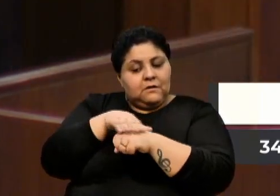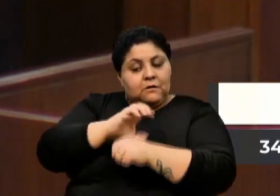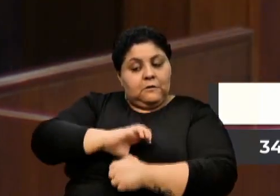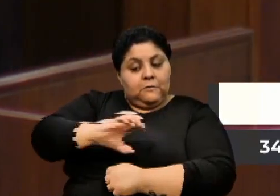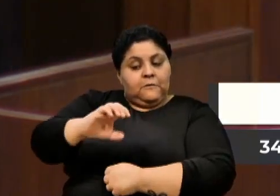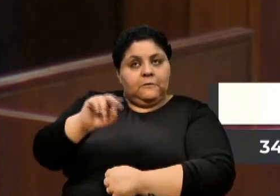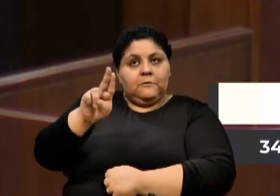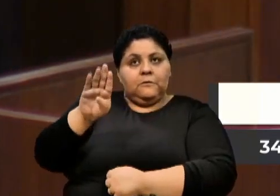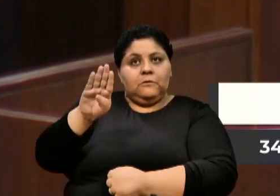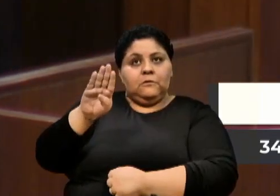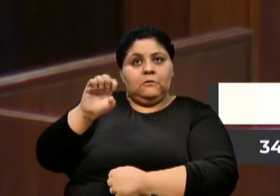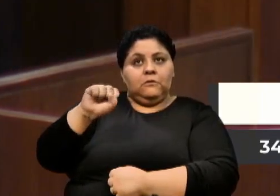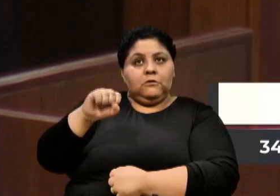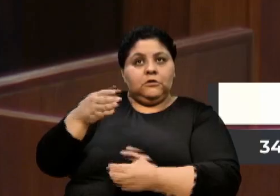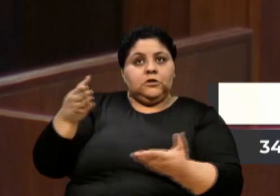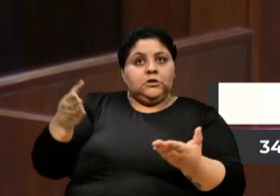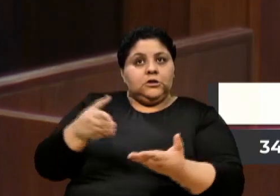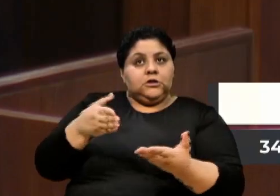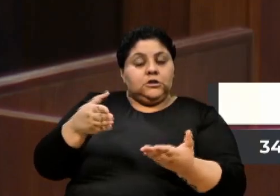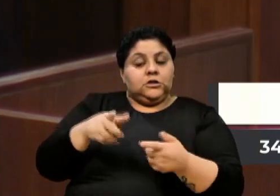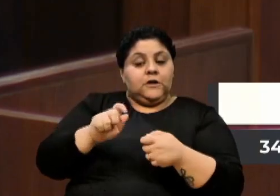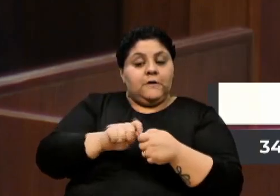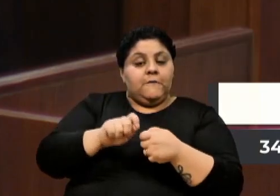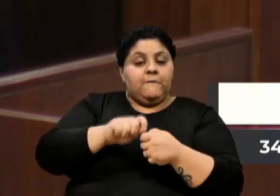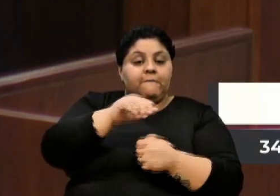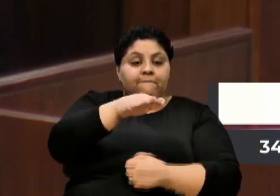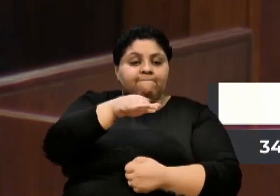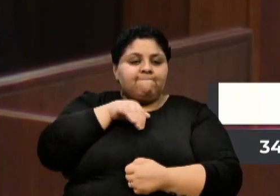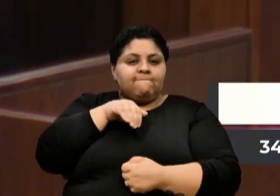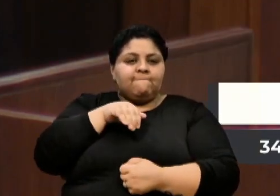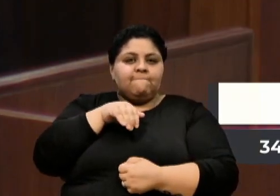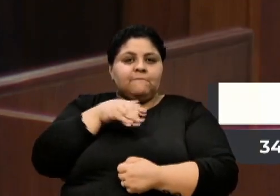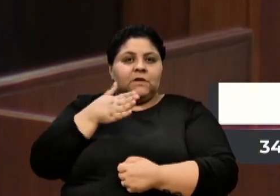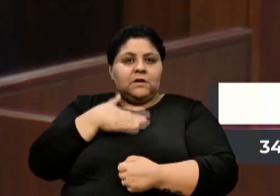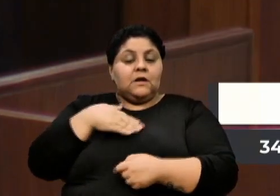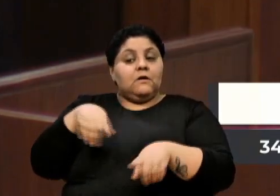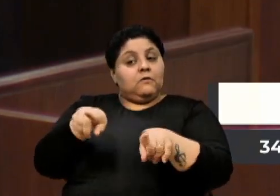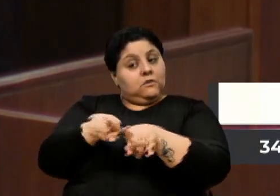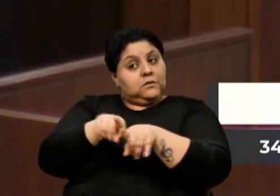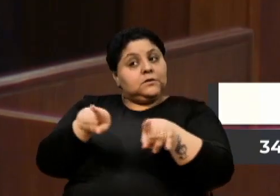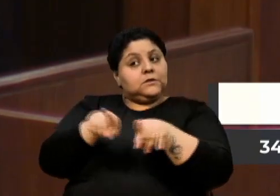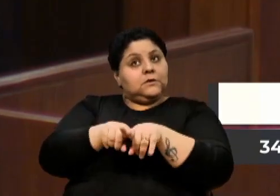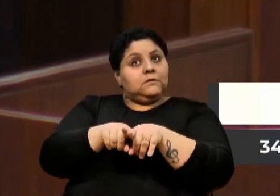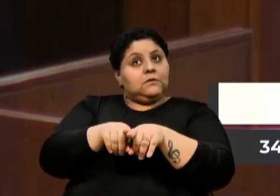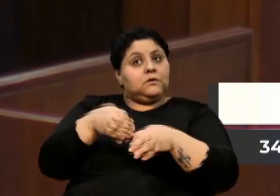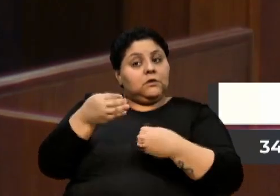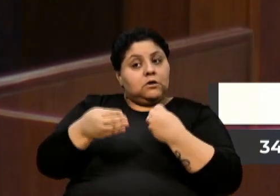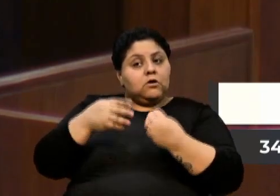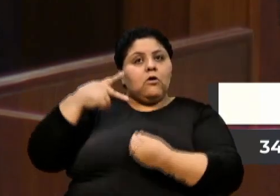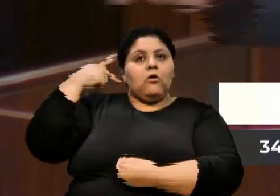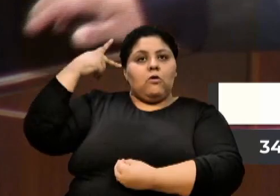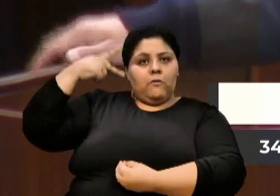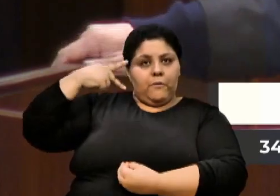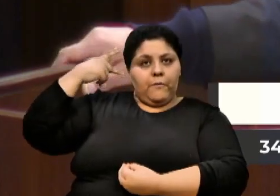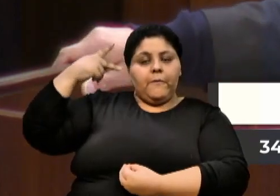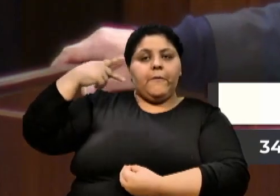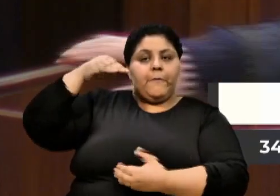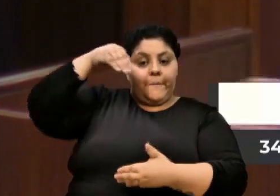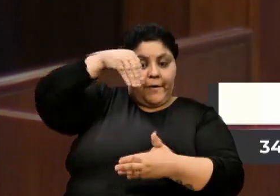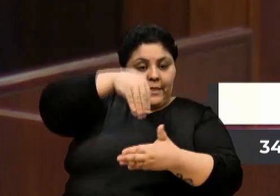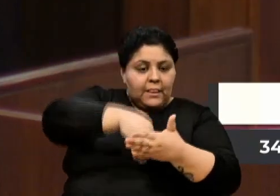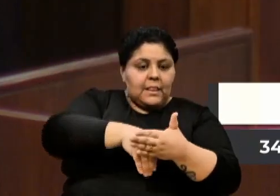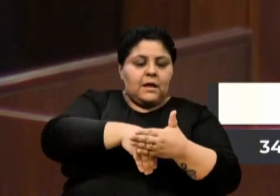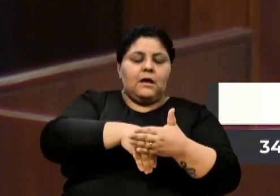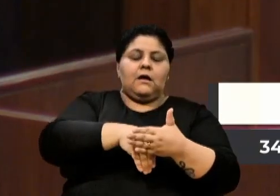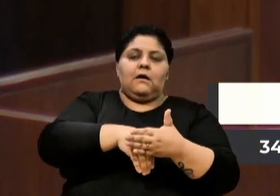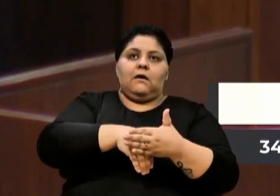o pedido, e eu fiz o pedido, reforçando como autoridade e com o poder que eu tenho, que fui eleito para isso,